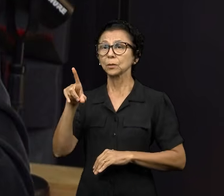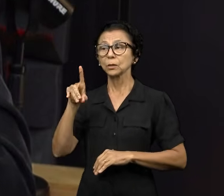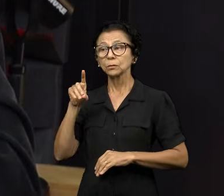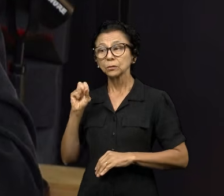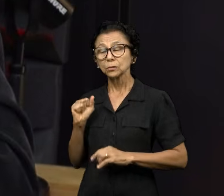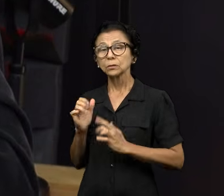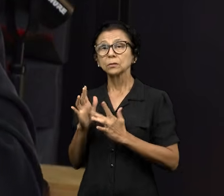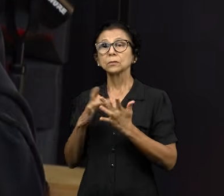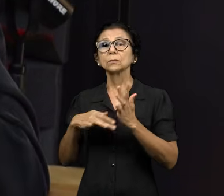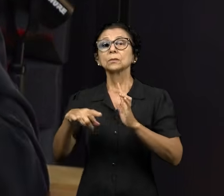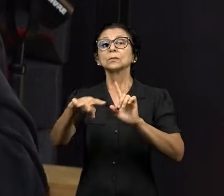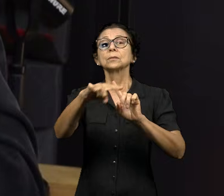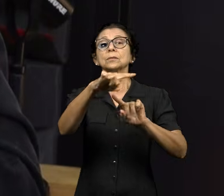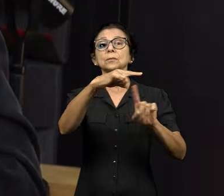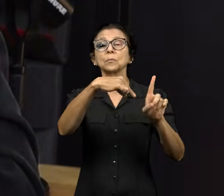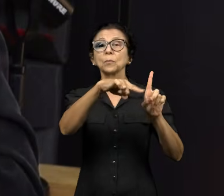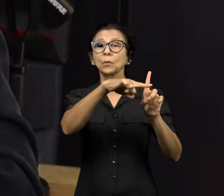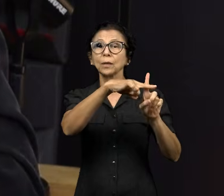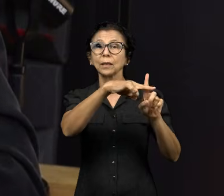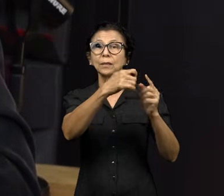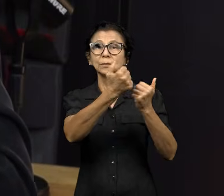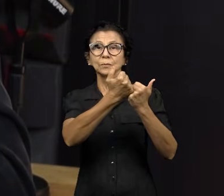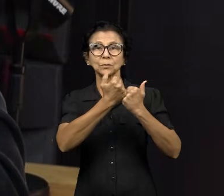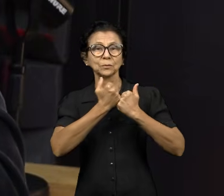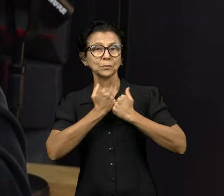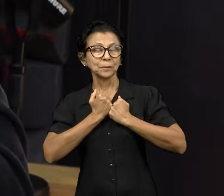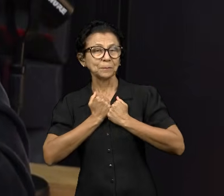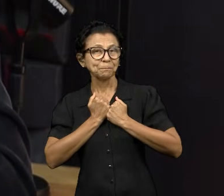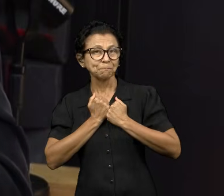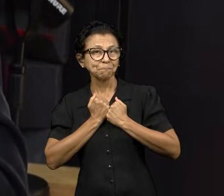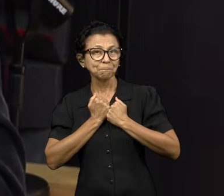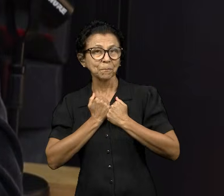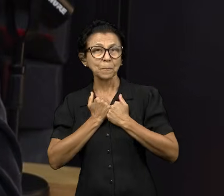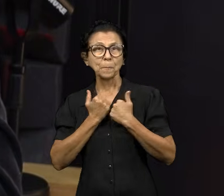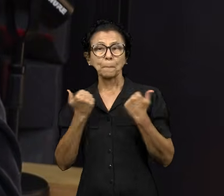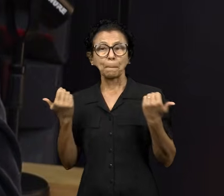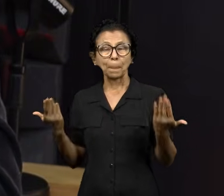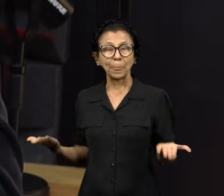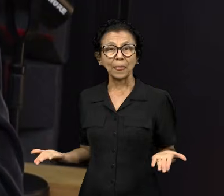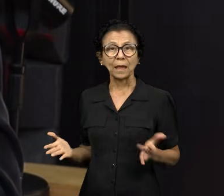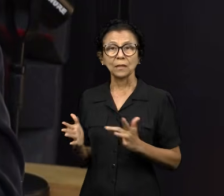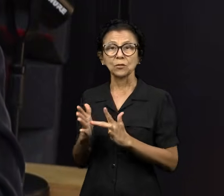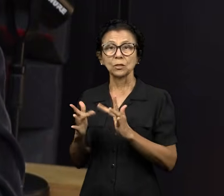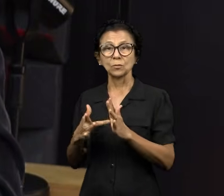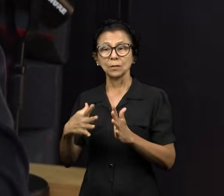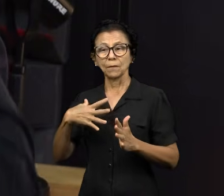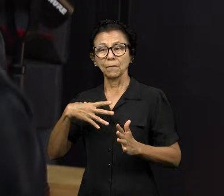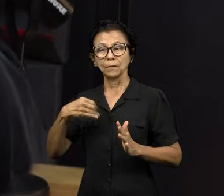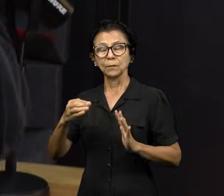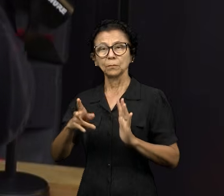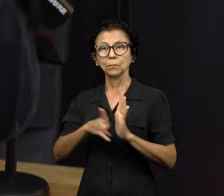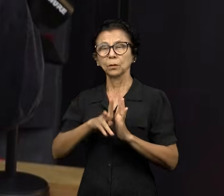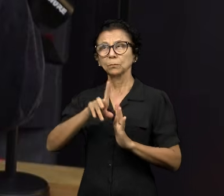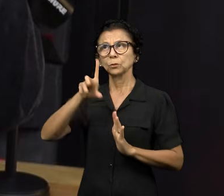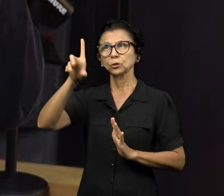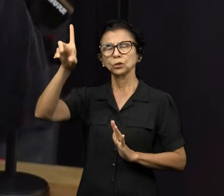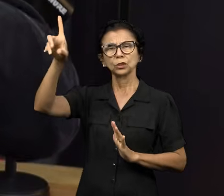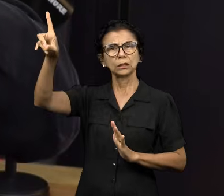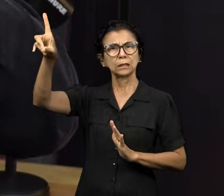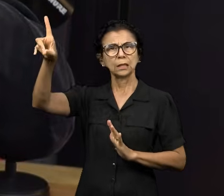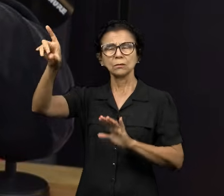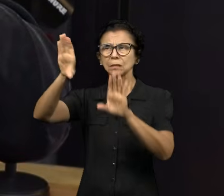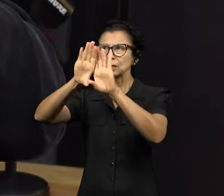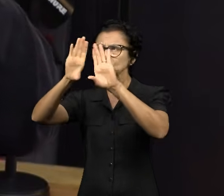dele. O Senhor vai explicar quem o enviou, né? Porque Jesus é eterno, é o Filho de Deus, era um projeto que